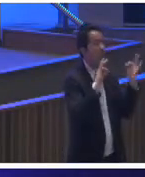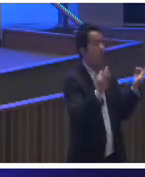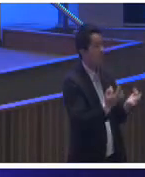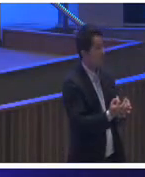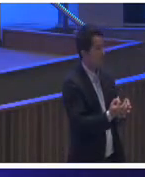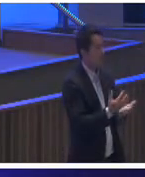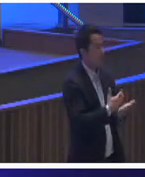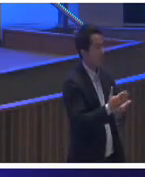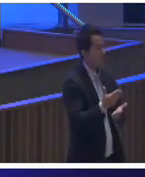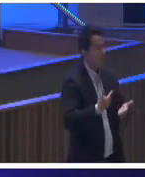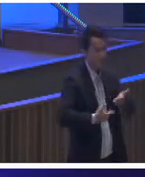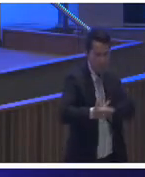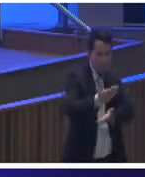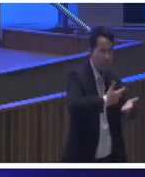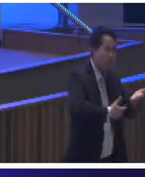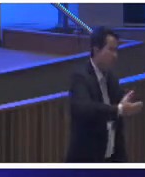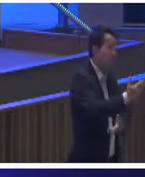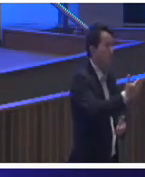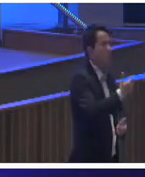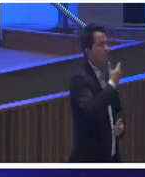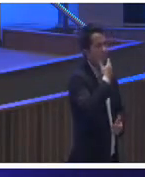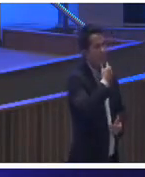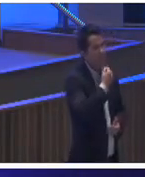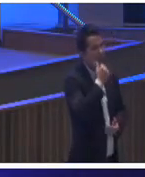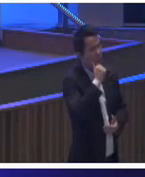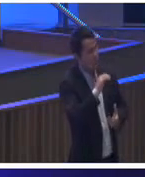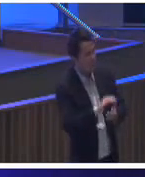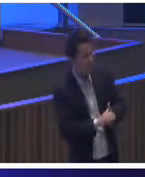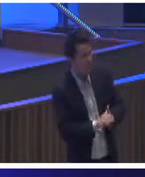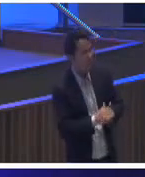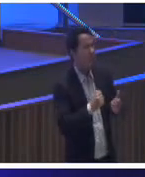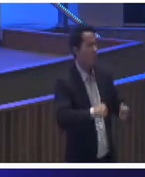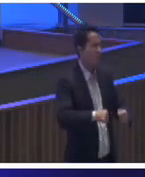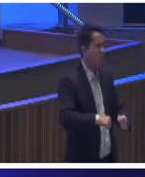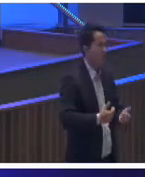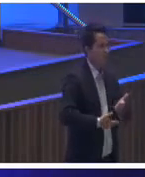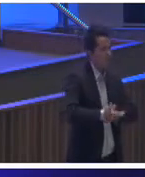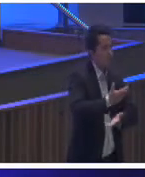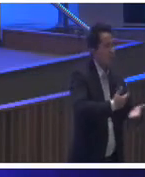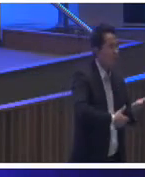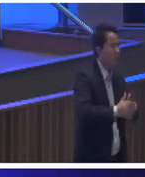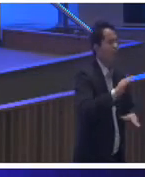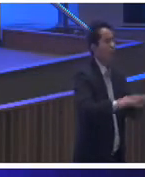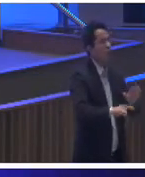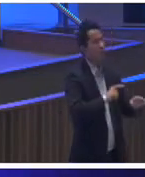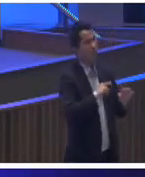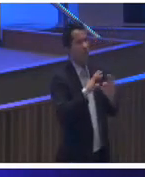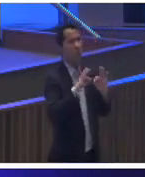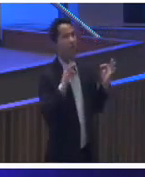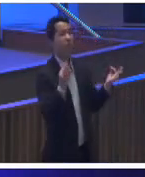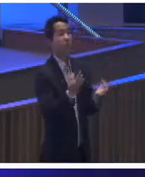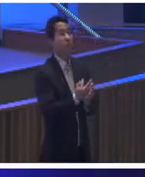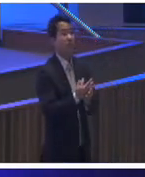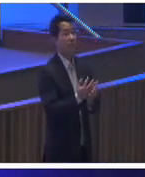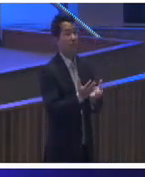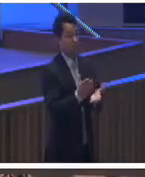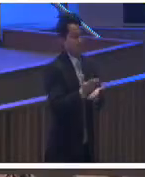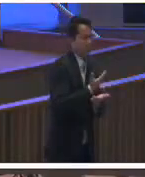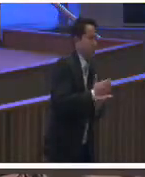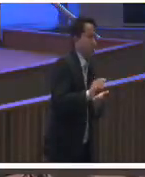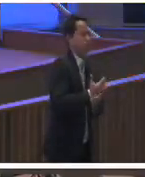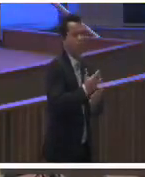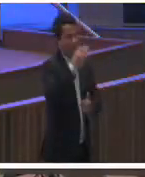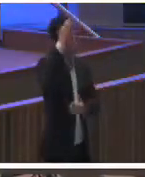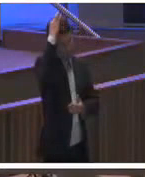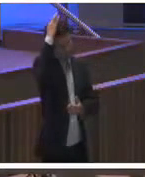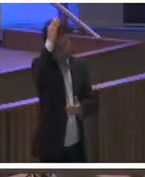no relacionamento marido e mulher. Fortalezas espirituais às vezes estão querendo dividir vocês, e o Espírito Santo de Deus vai ter que quebrar